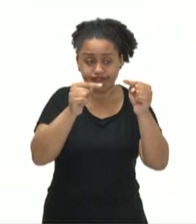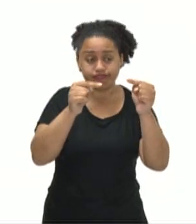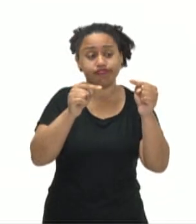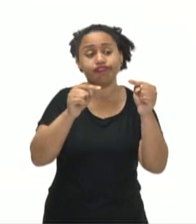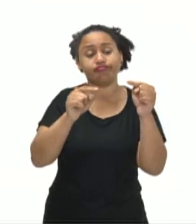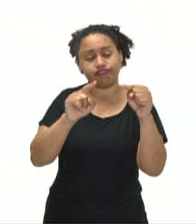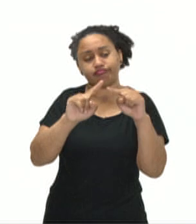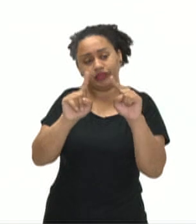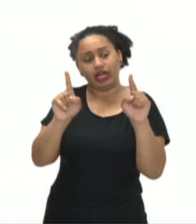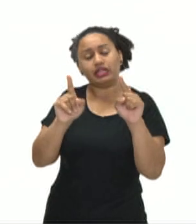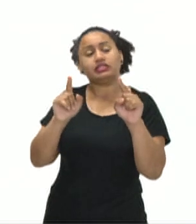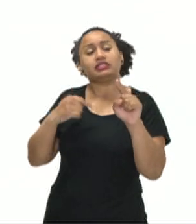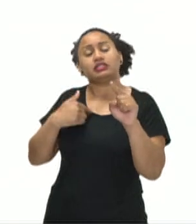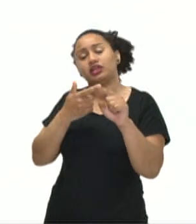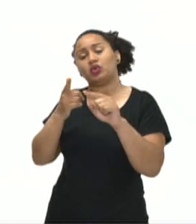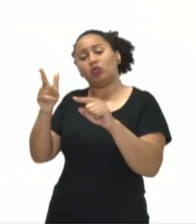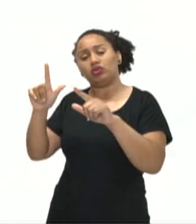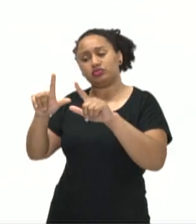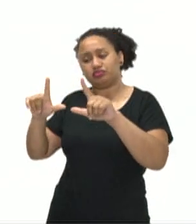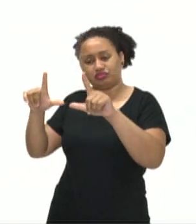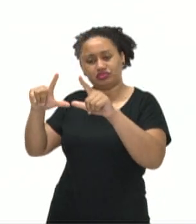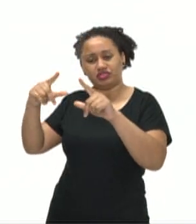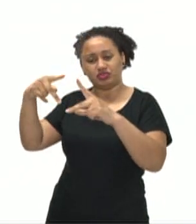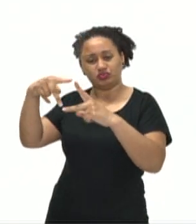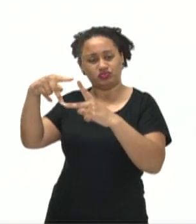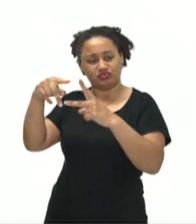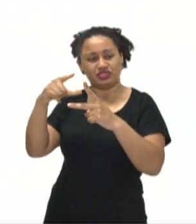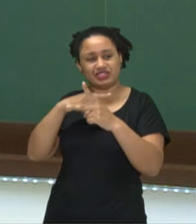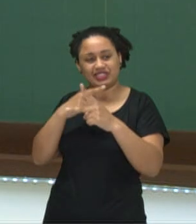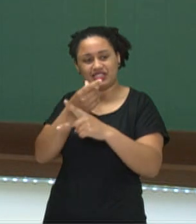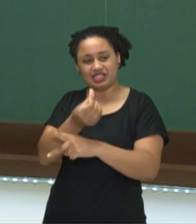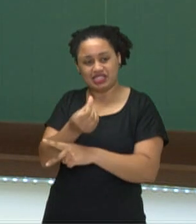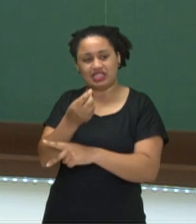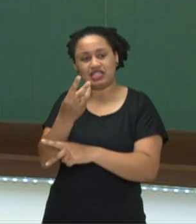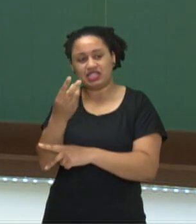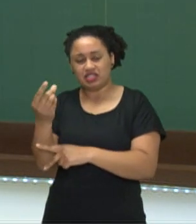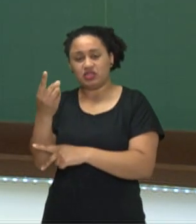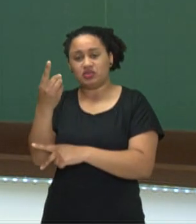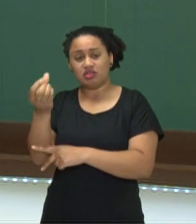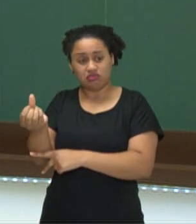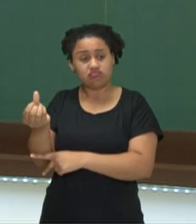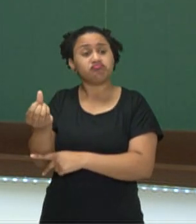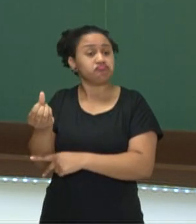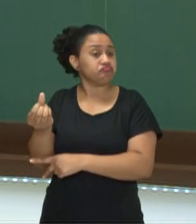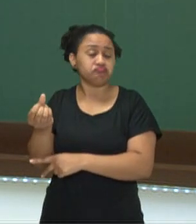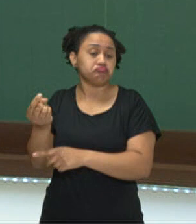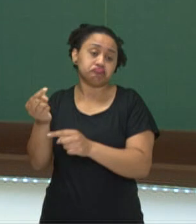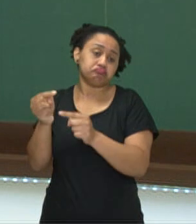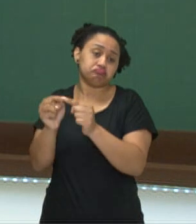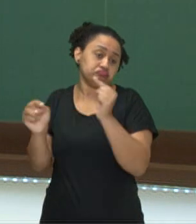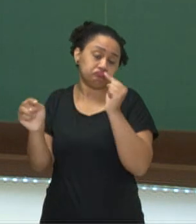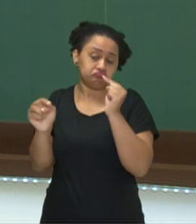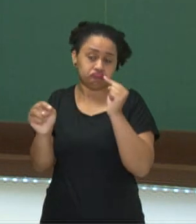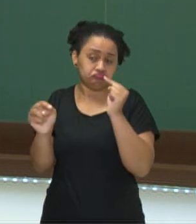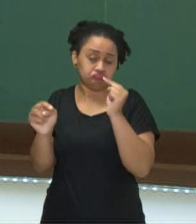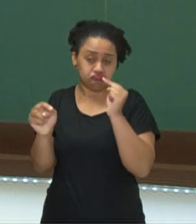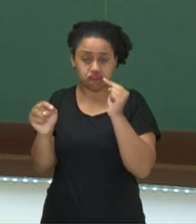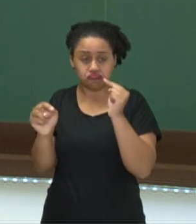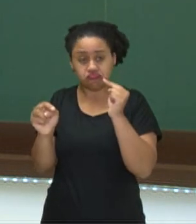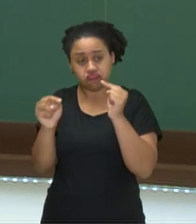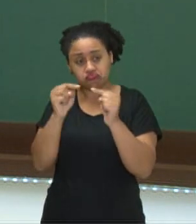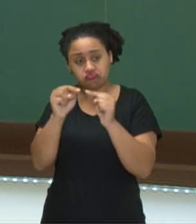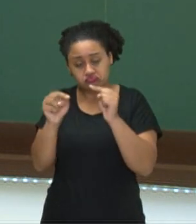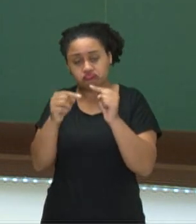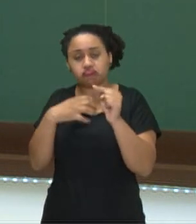Fazendo a operação deu 2. Já esse daqui, que tem 16 vértices, 32 arestas e 16